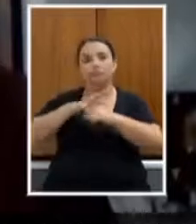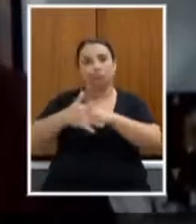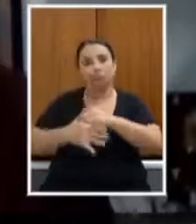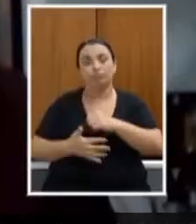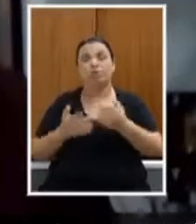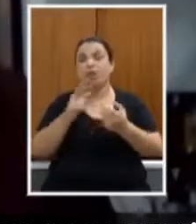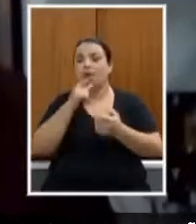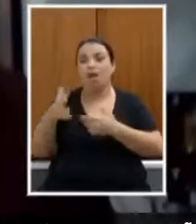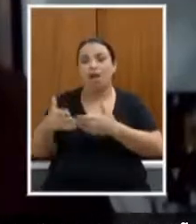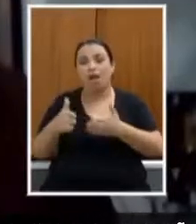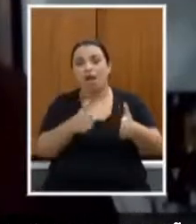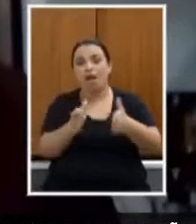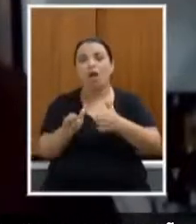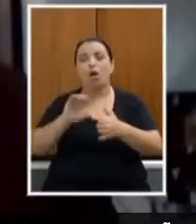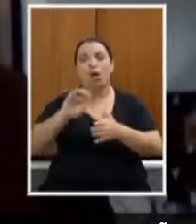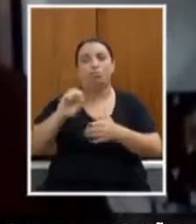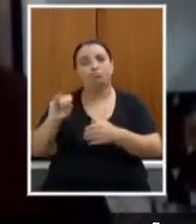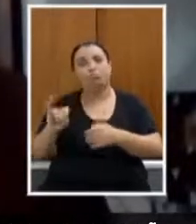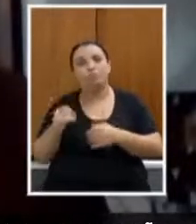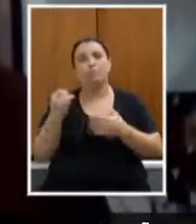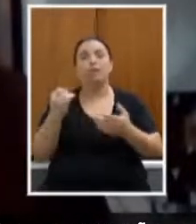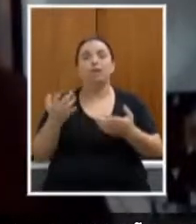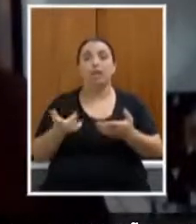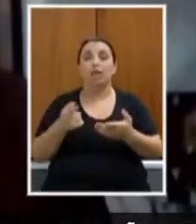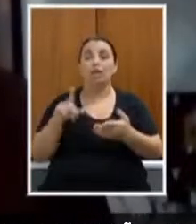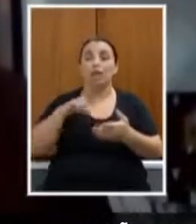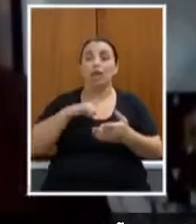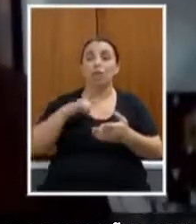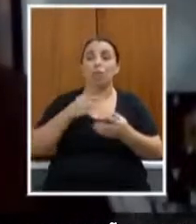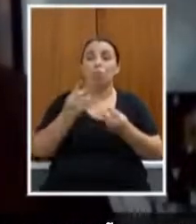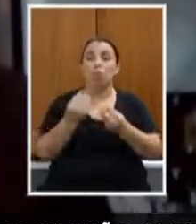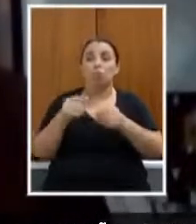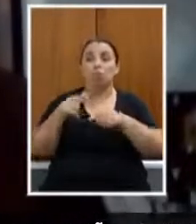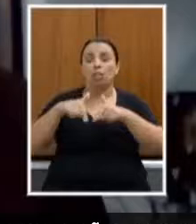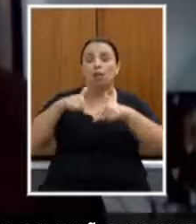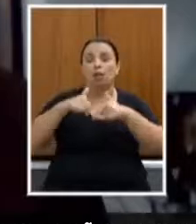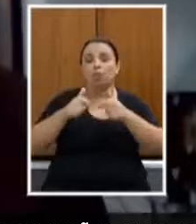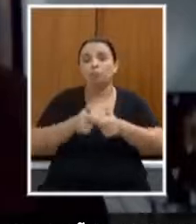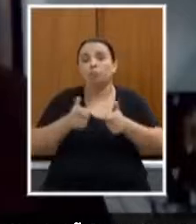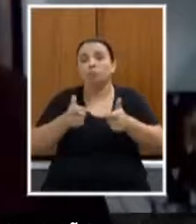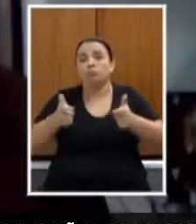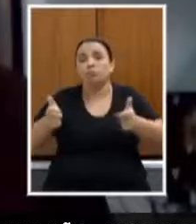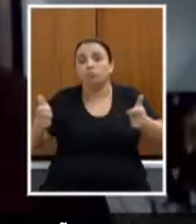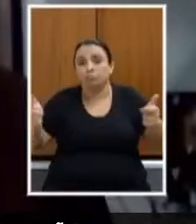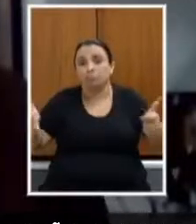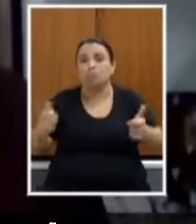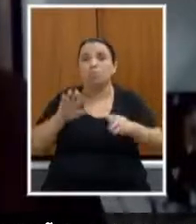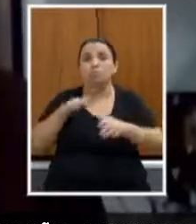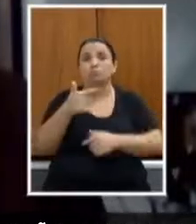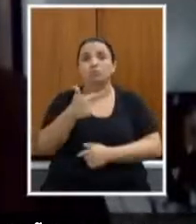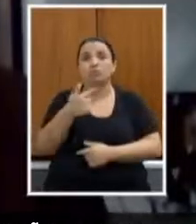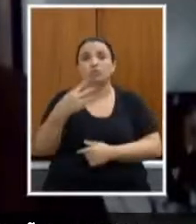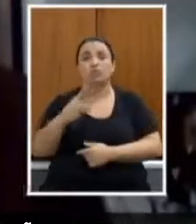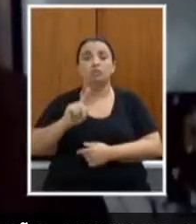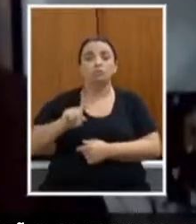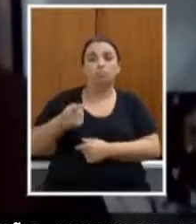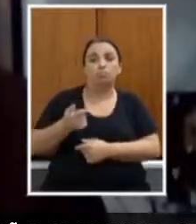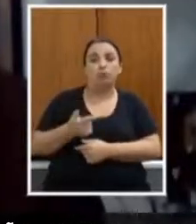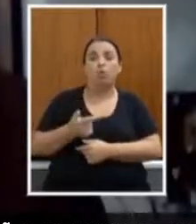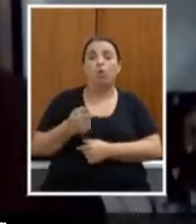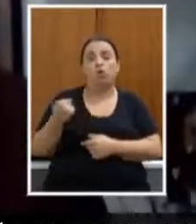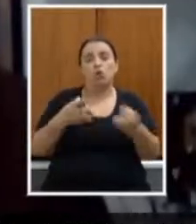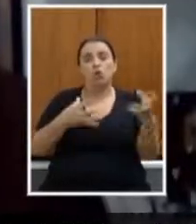de gerar muitos empregos em Minas Gerais, mais especificamente 23 mil empregos e